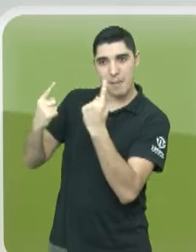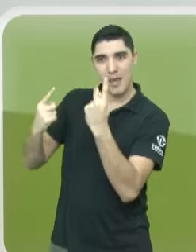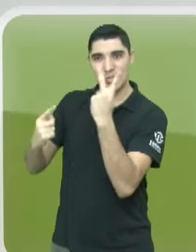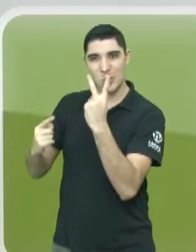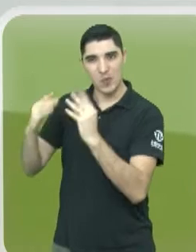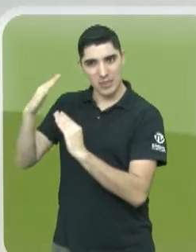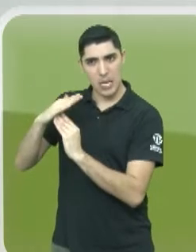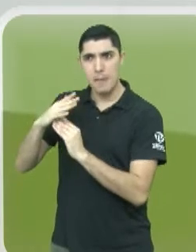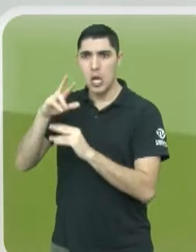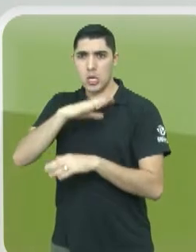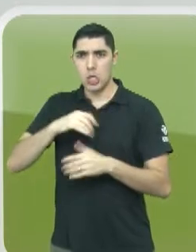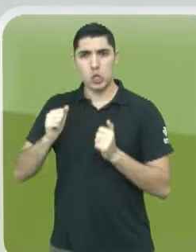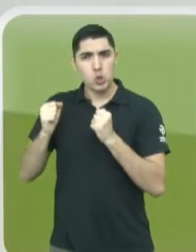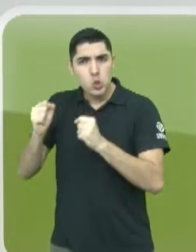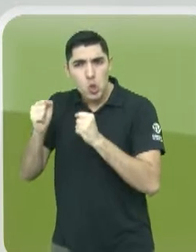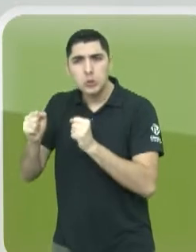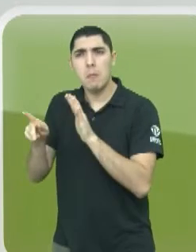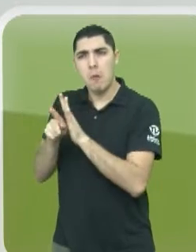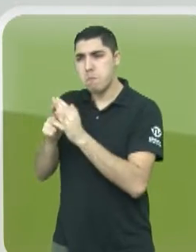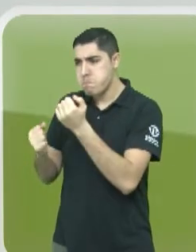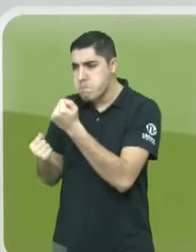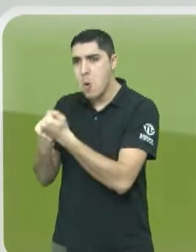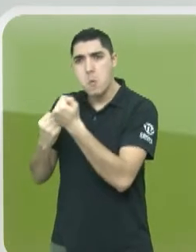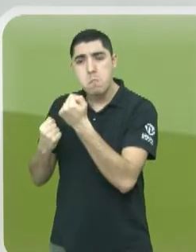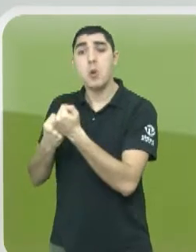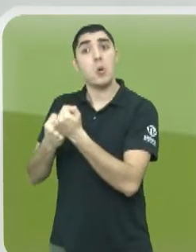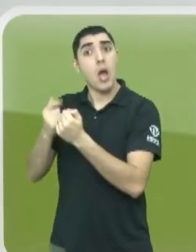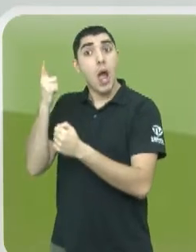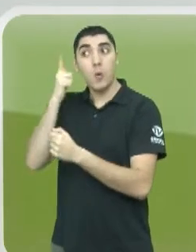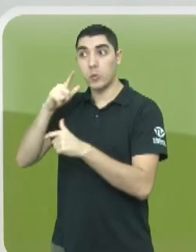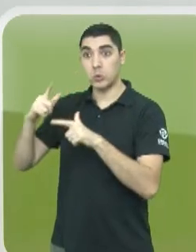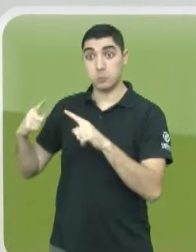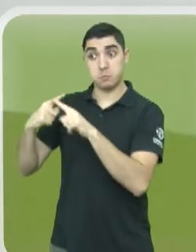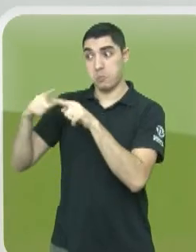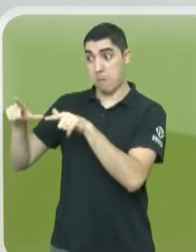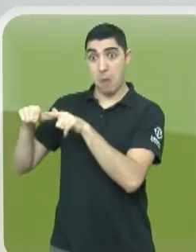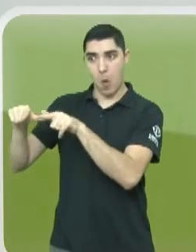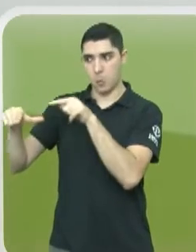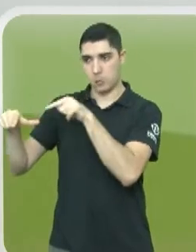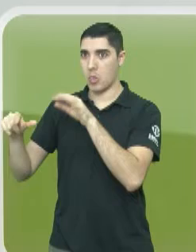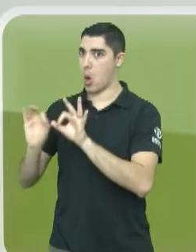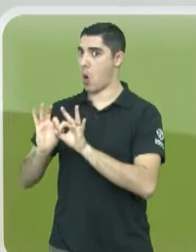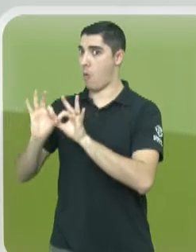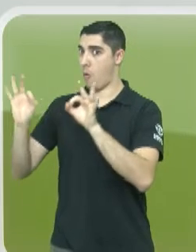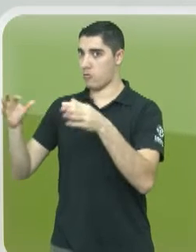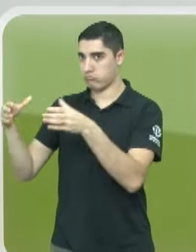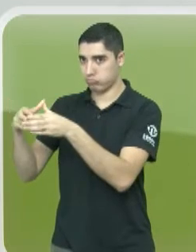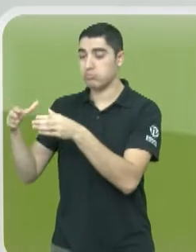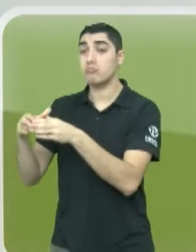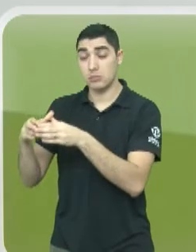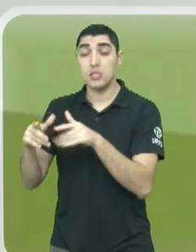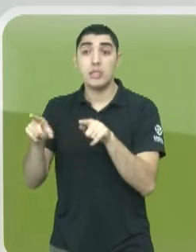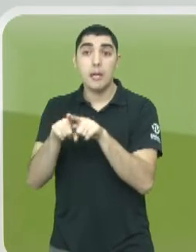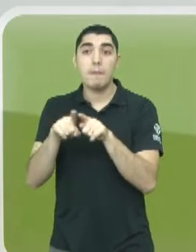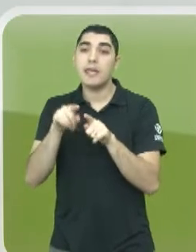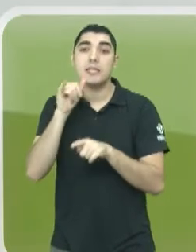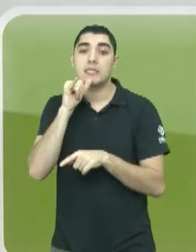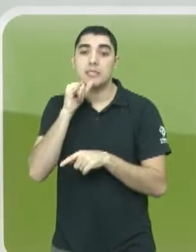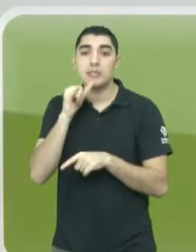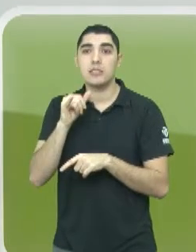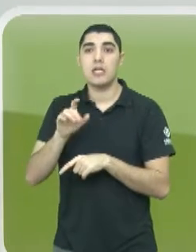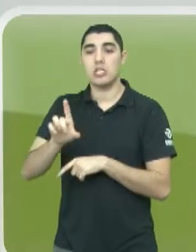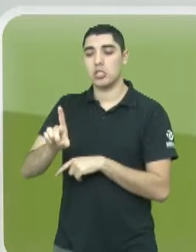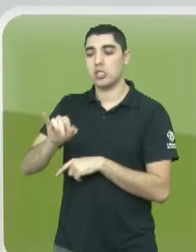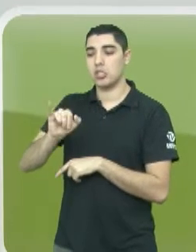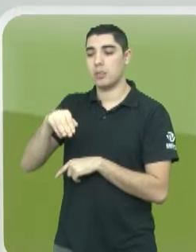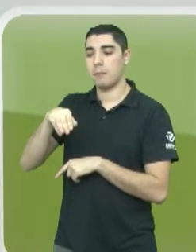torcida empurrou, o time conseguiu jogar de igual para igual com o Bauru, que tem um excelente time. Pontos positivos, por exemplo, o Dimitri,